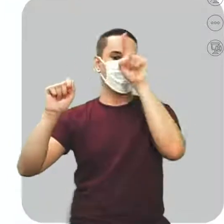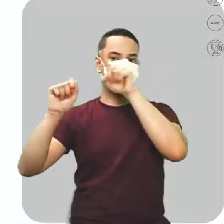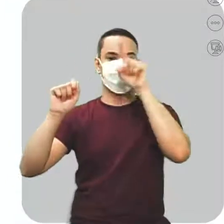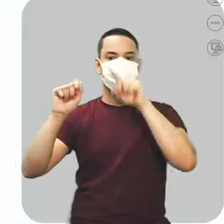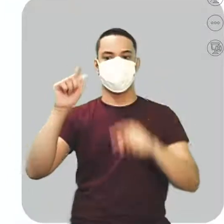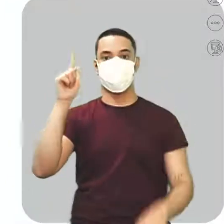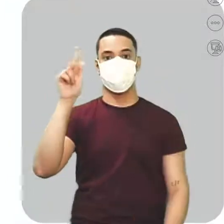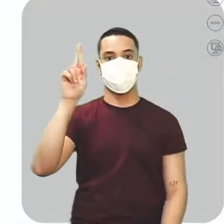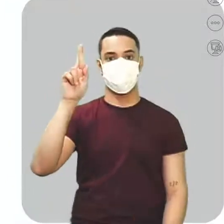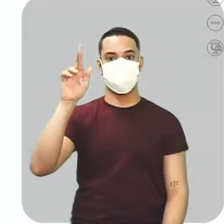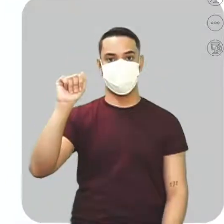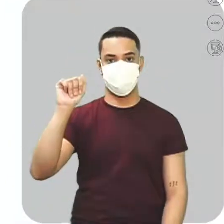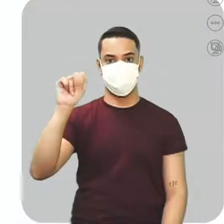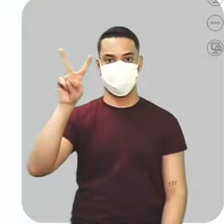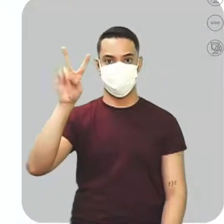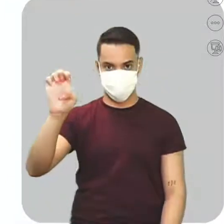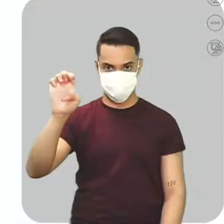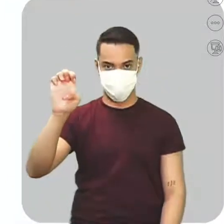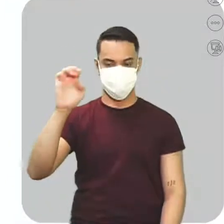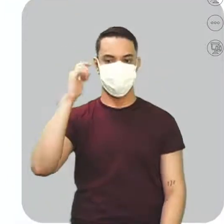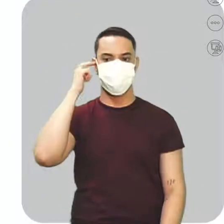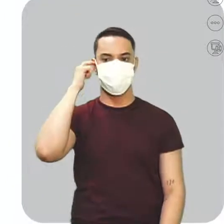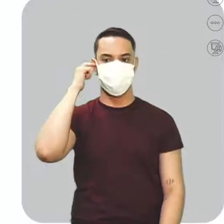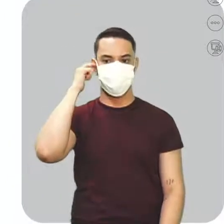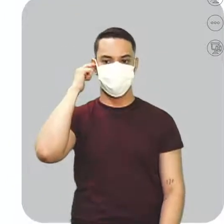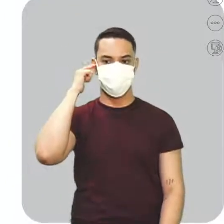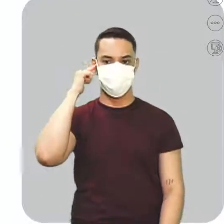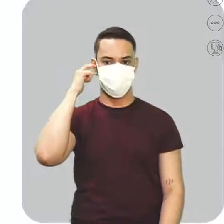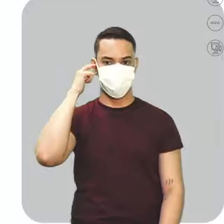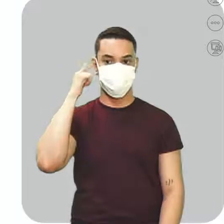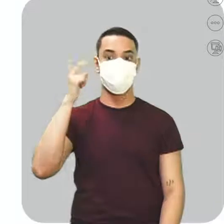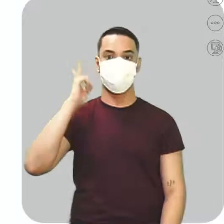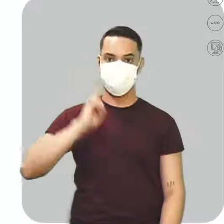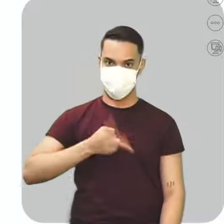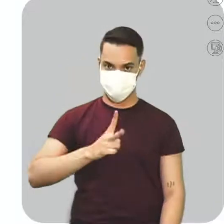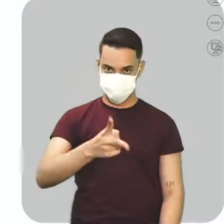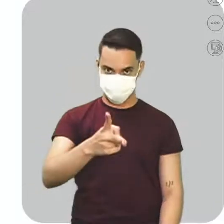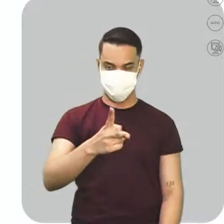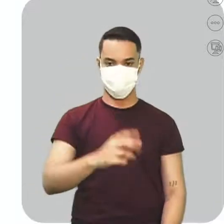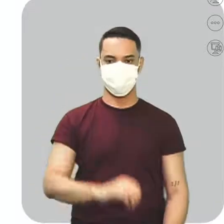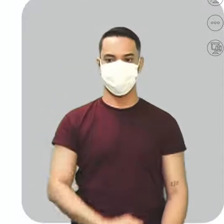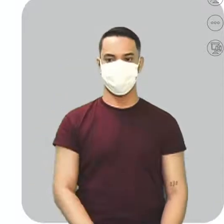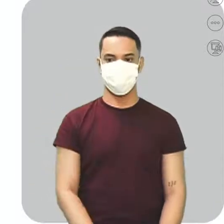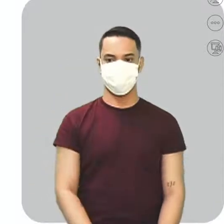grave, pela fé, tá bom? Continuando aqui, ó.